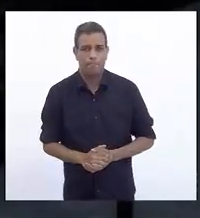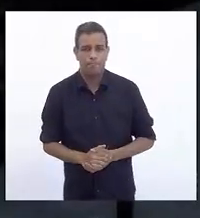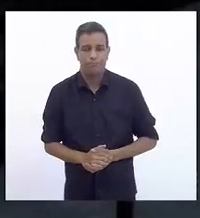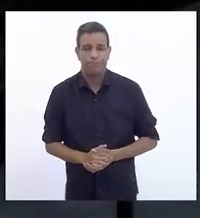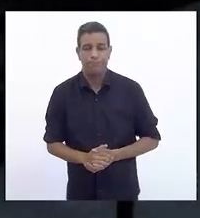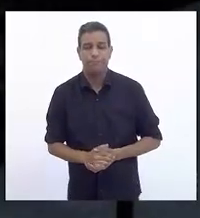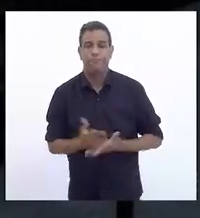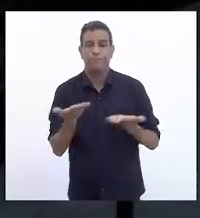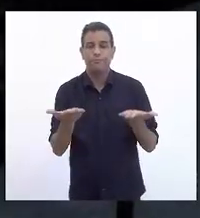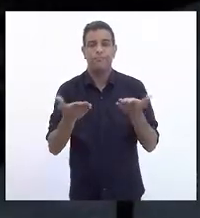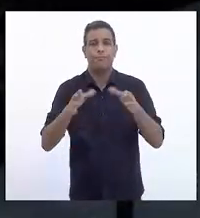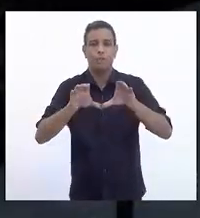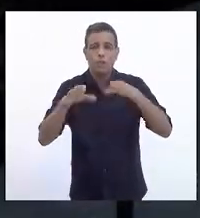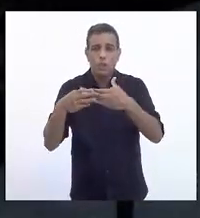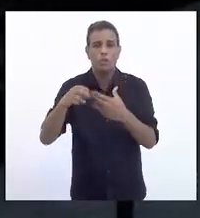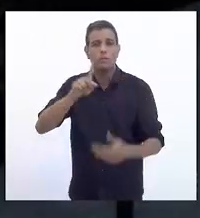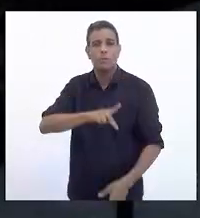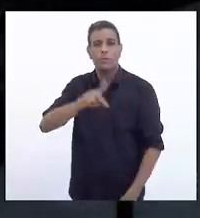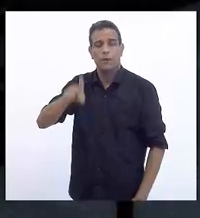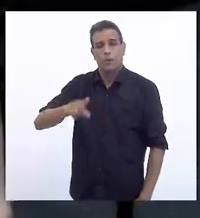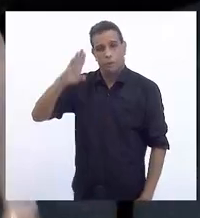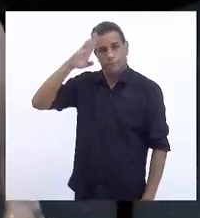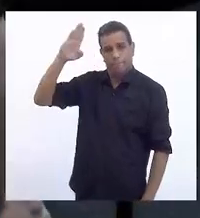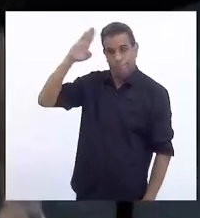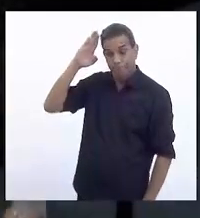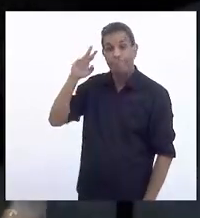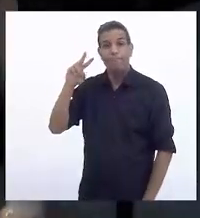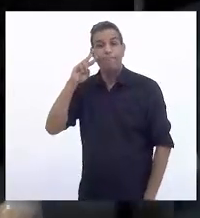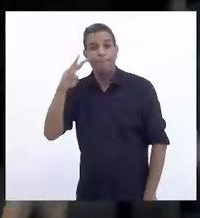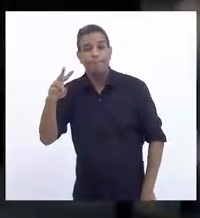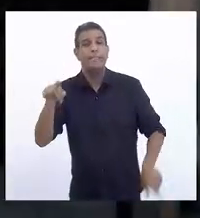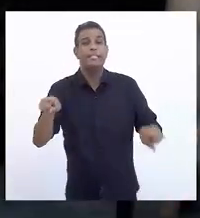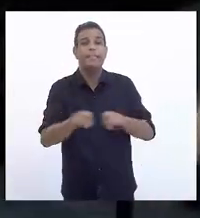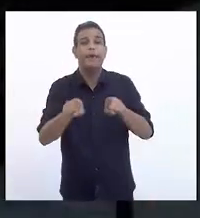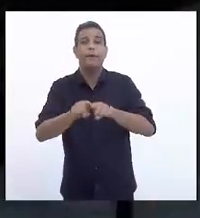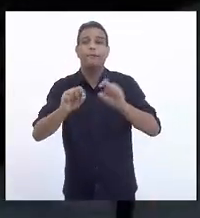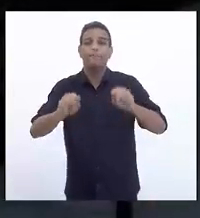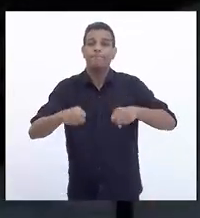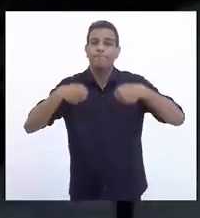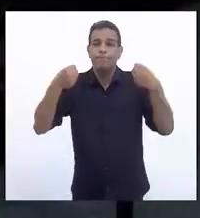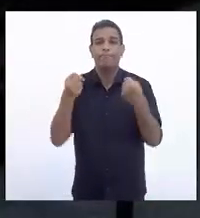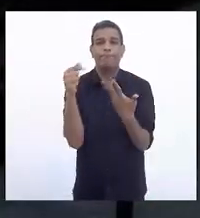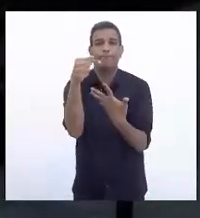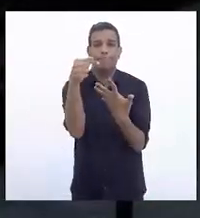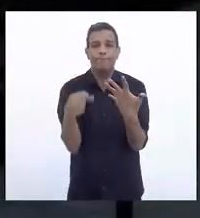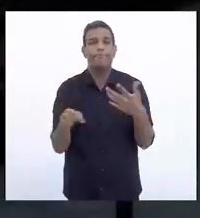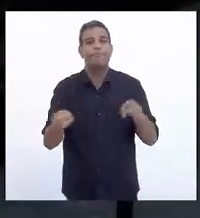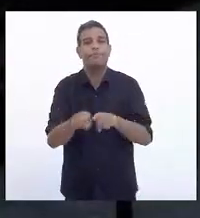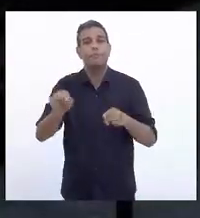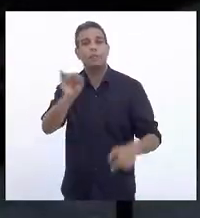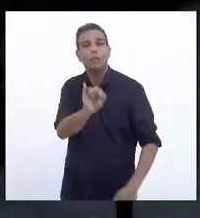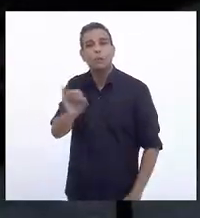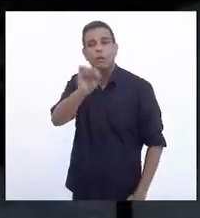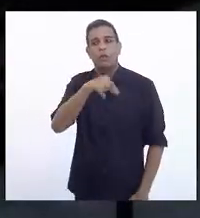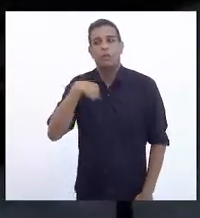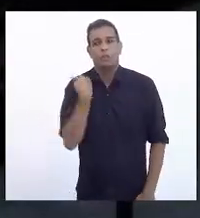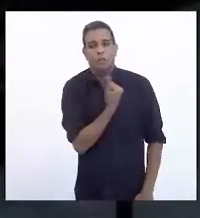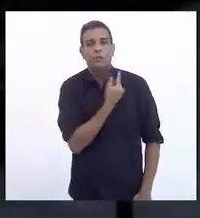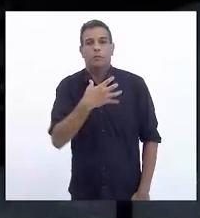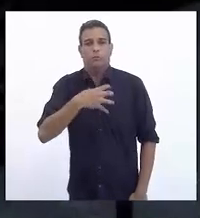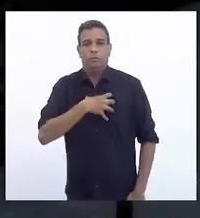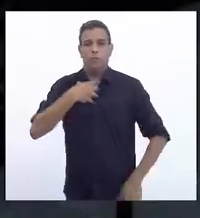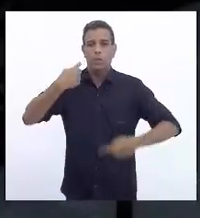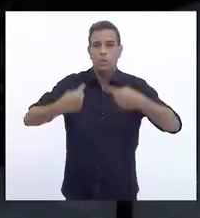pelo corpo docente e discente da UESO. Pela maneira como Vossa Excelência ressalta a importância